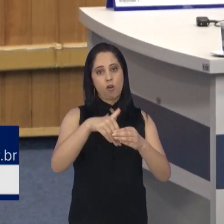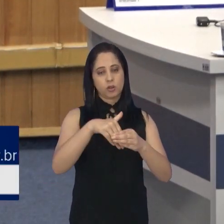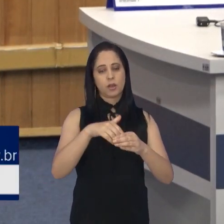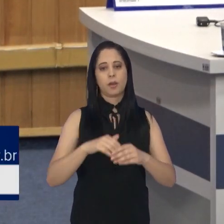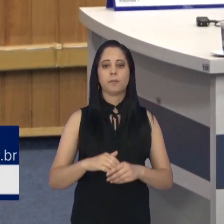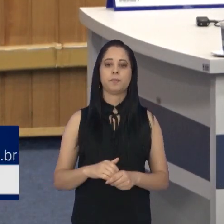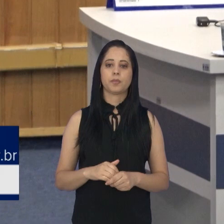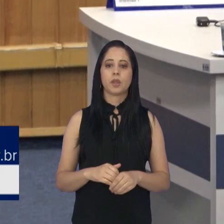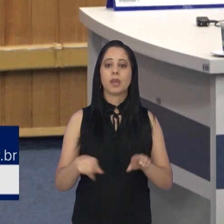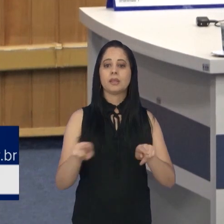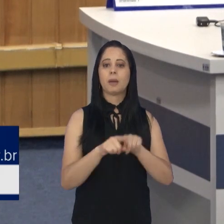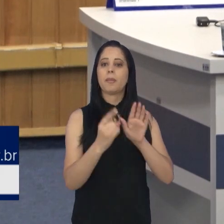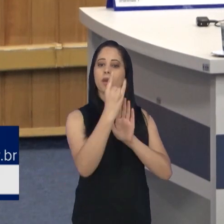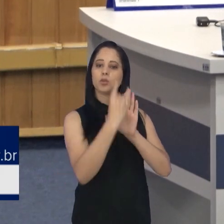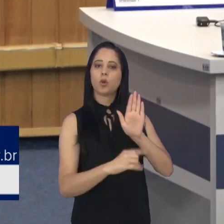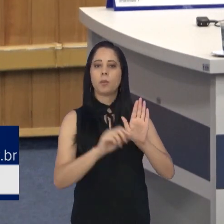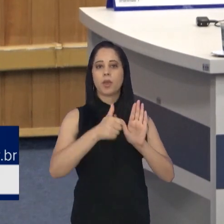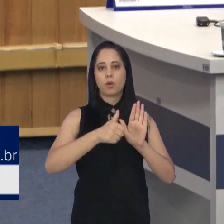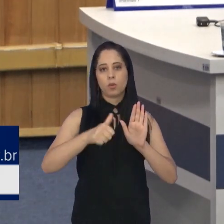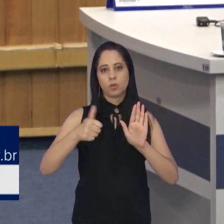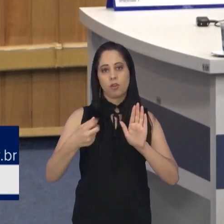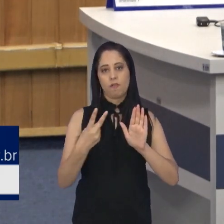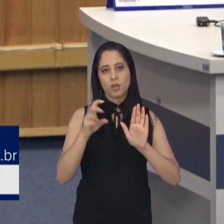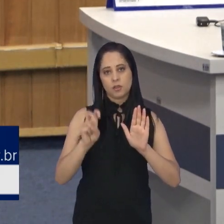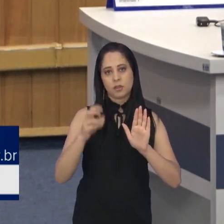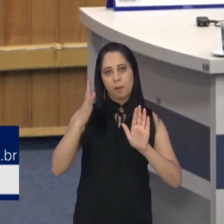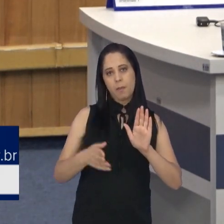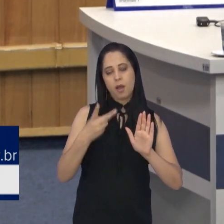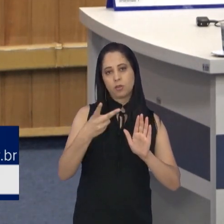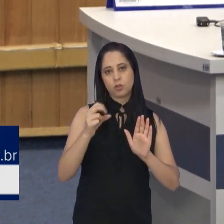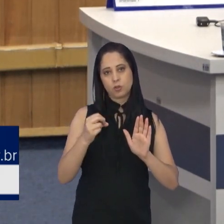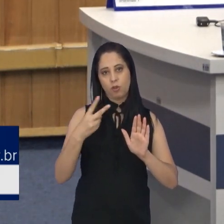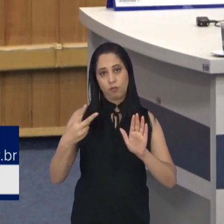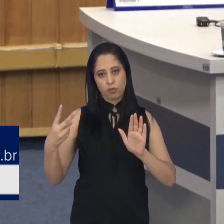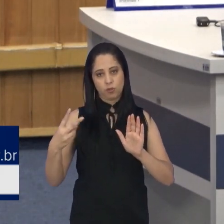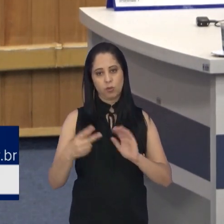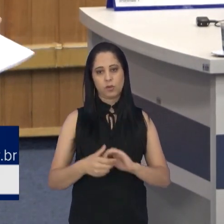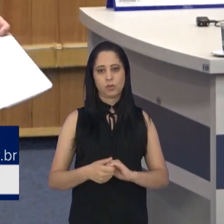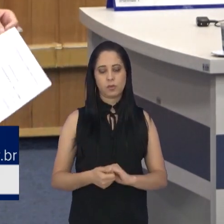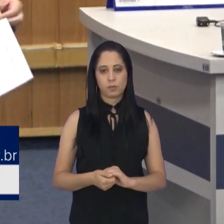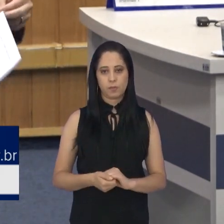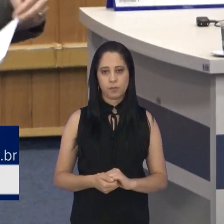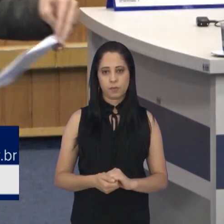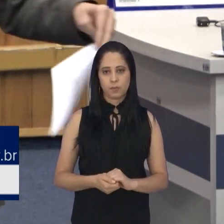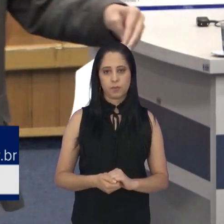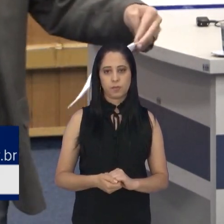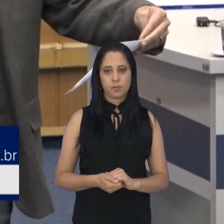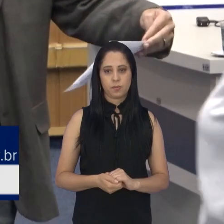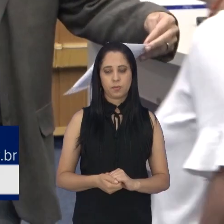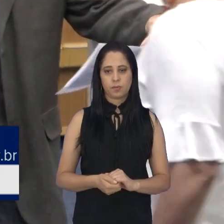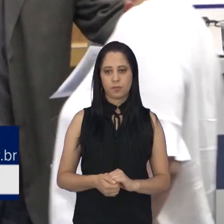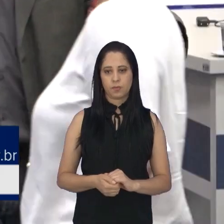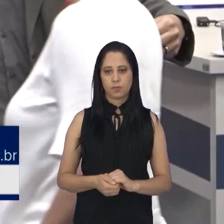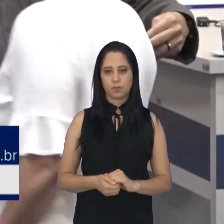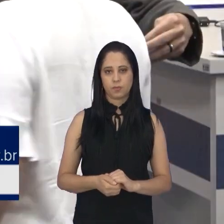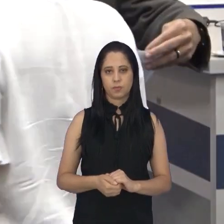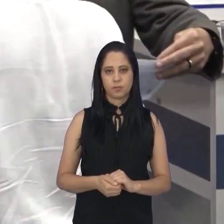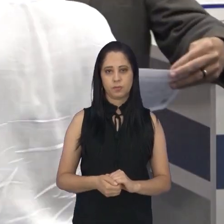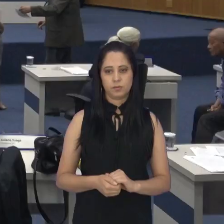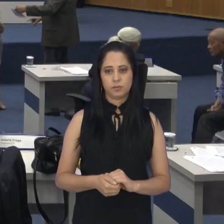10968/2022 e do processo 11125/2022.